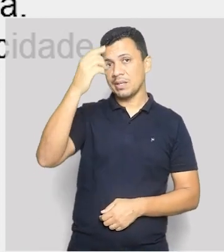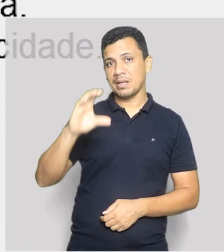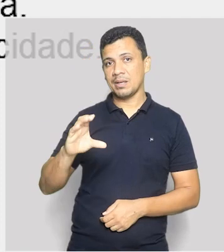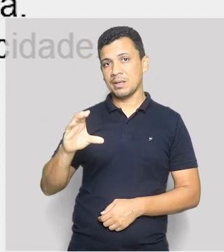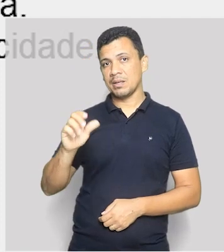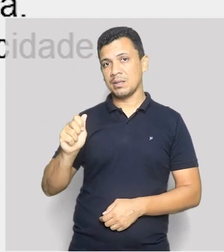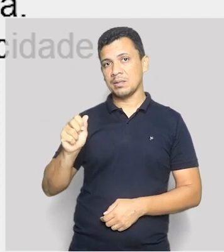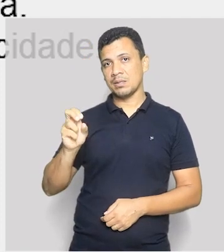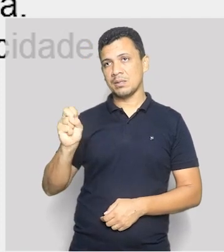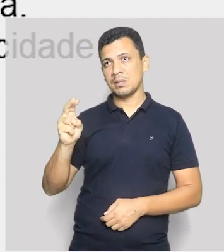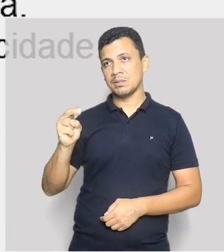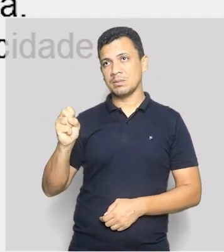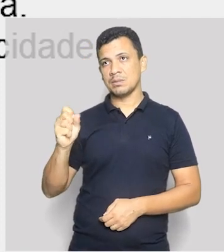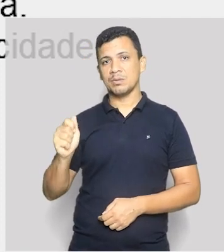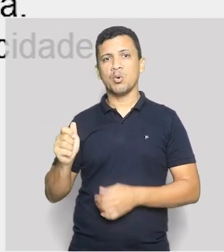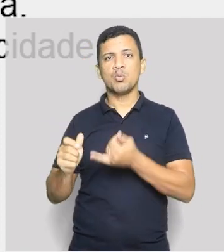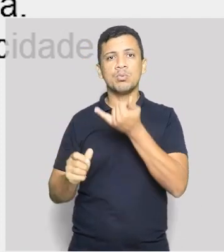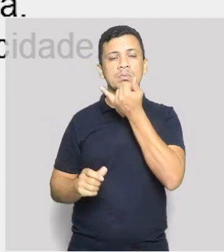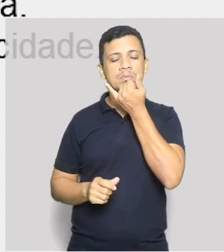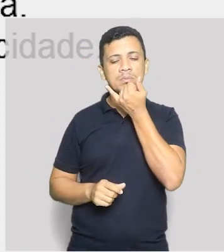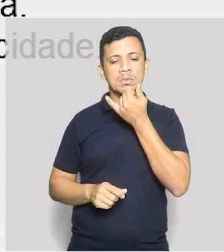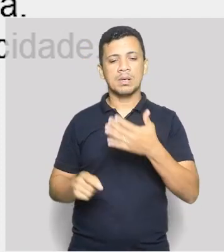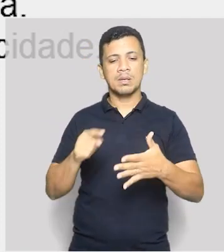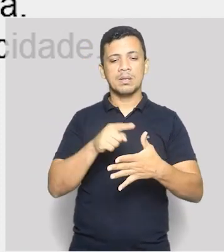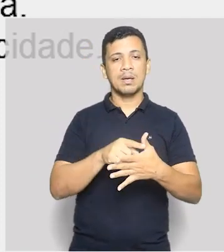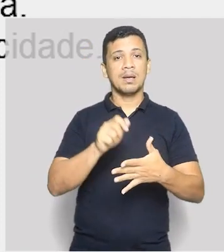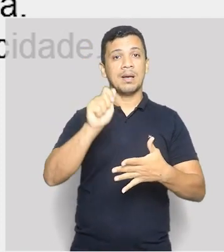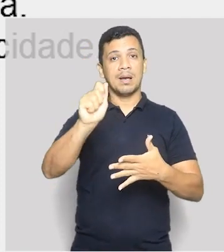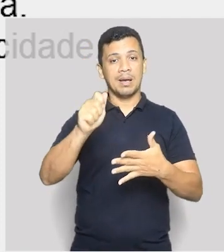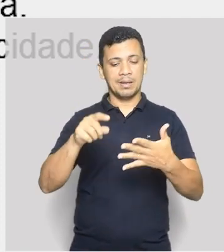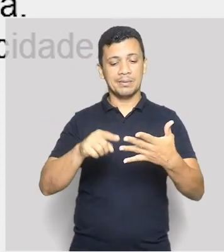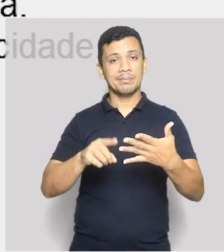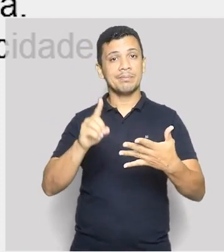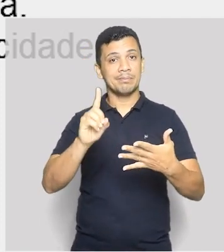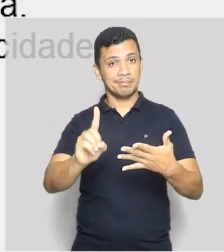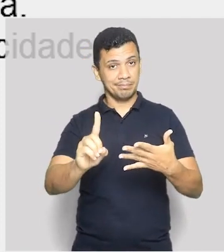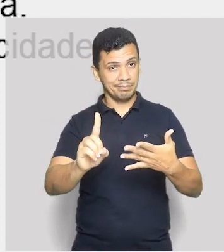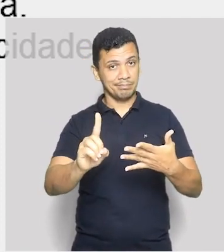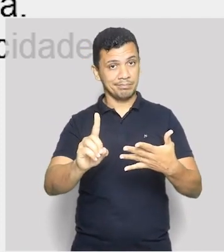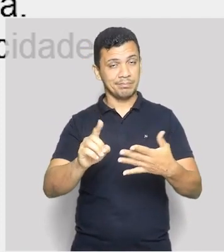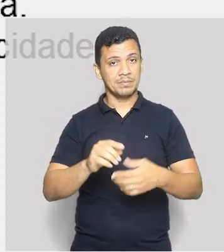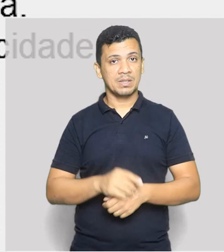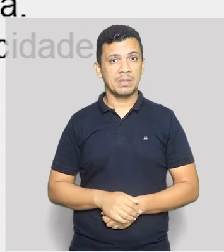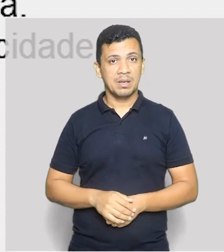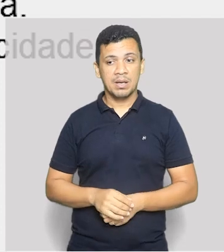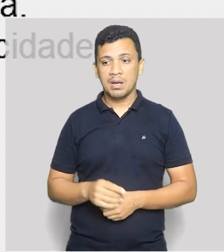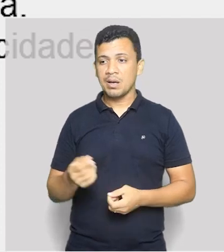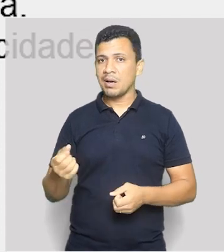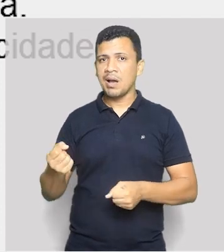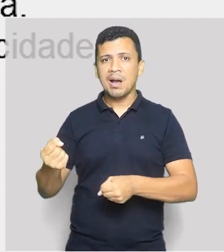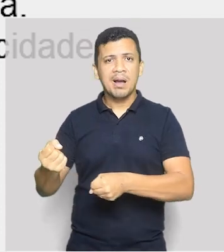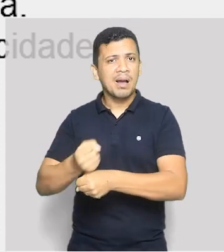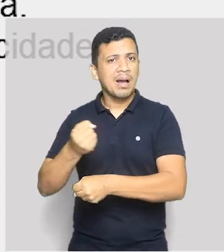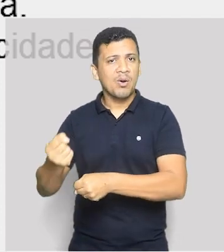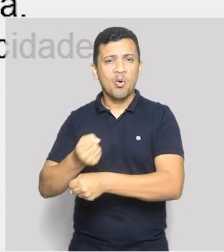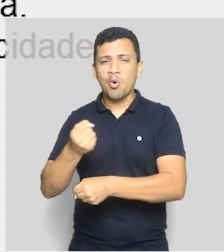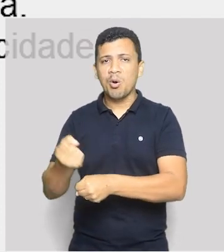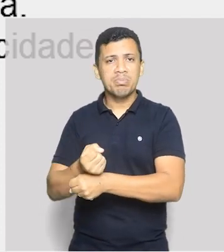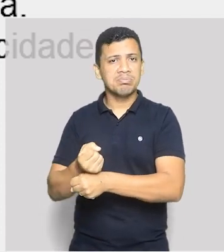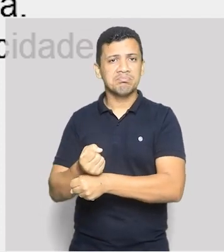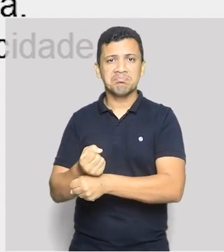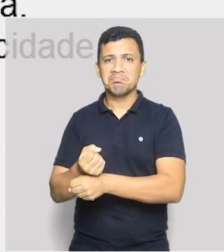causa. Perdão, na letra A e na letra D. A obra não foi concluída. Qual foi a